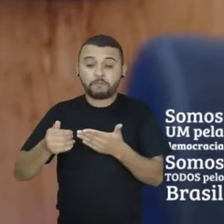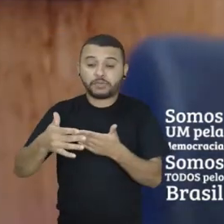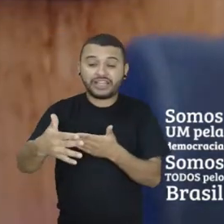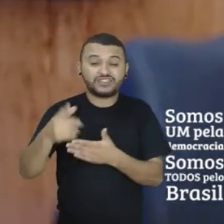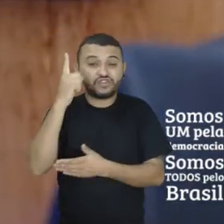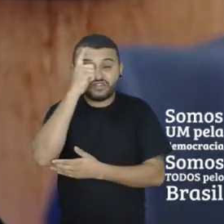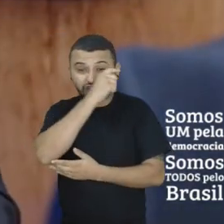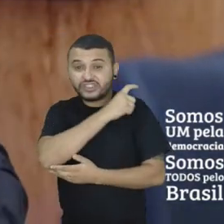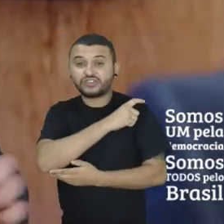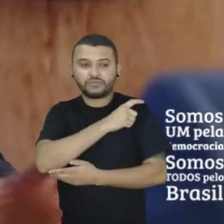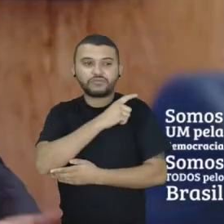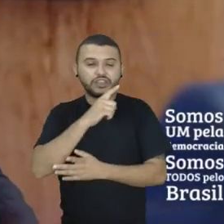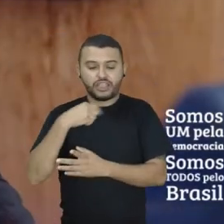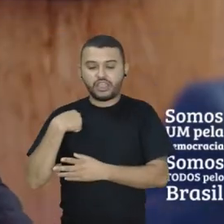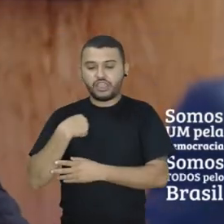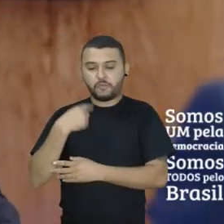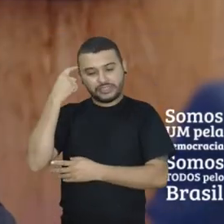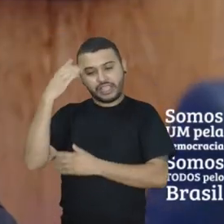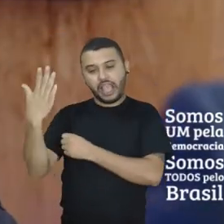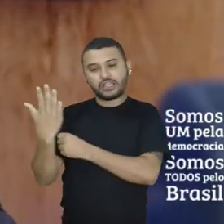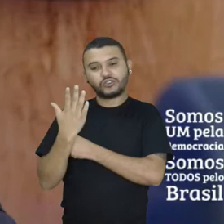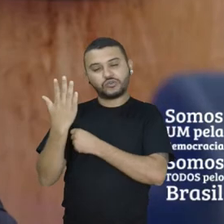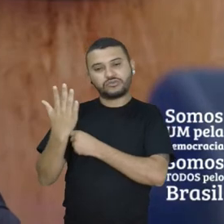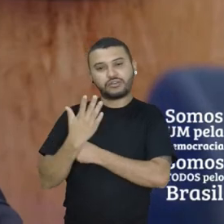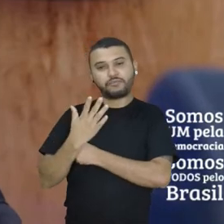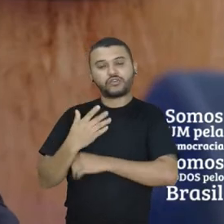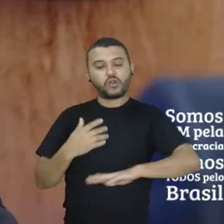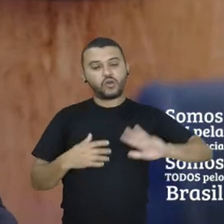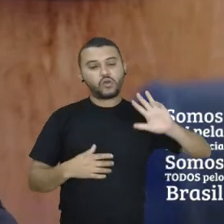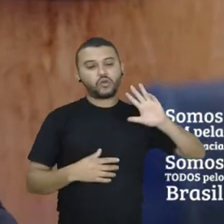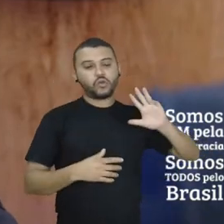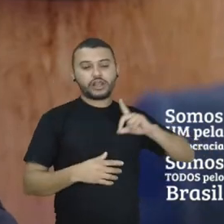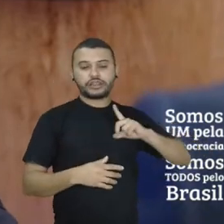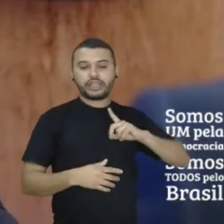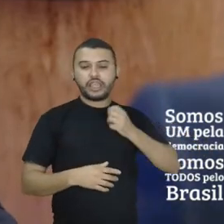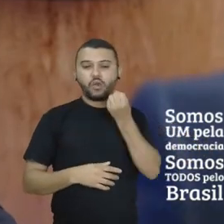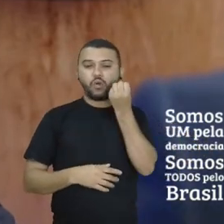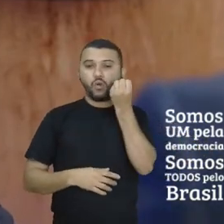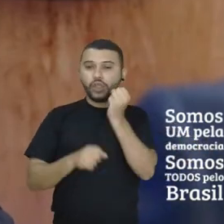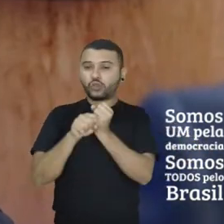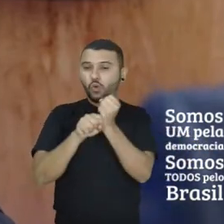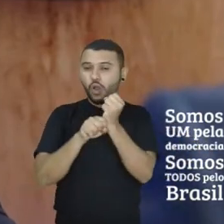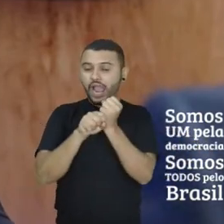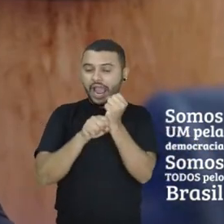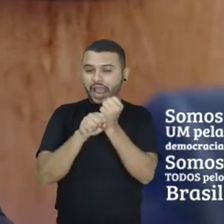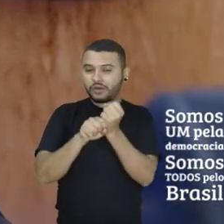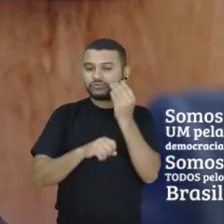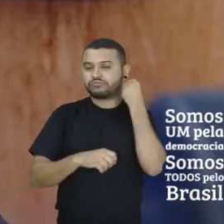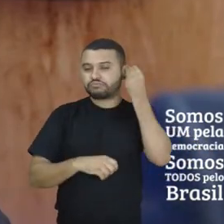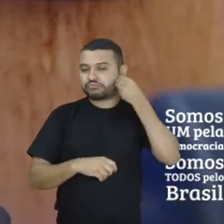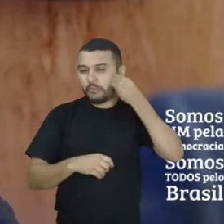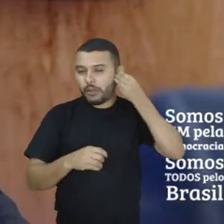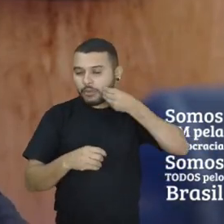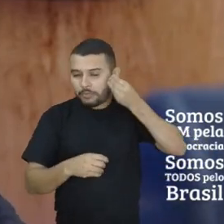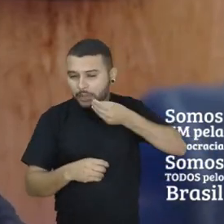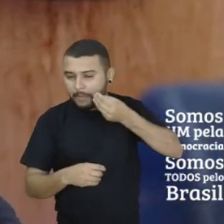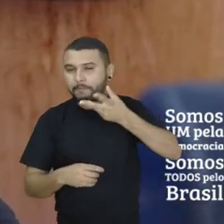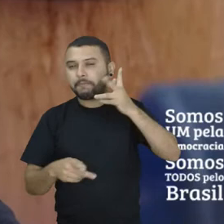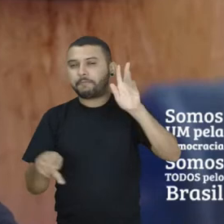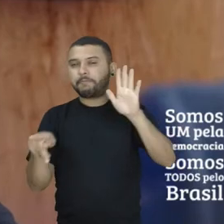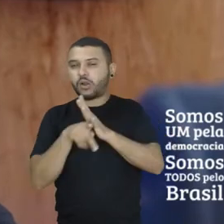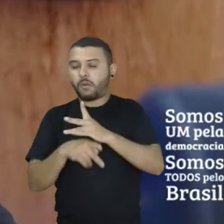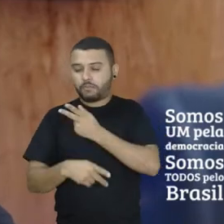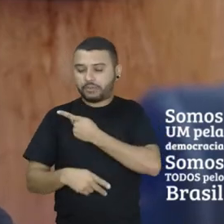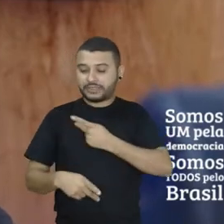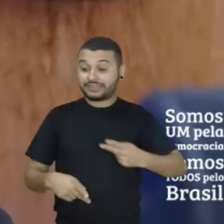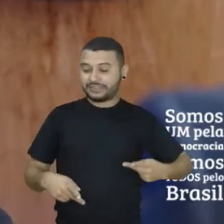nós podemos ajudar. O presidente Lula tem 8 anos de experiência como presidente da República. Um período